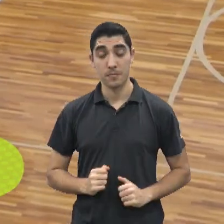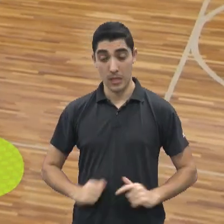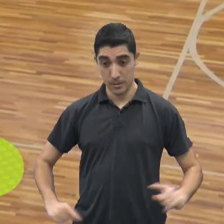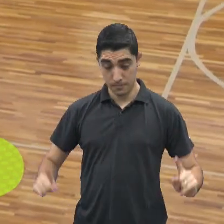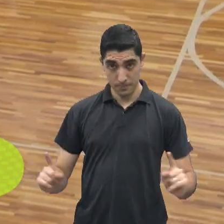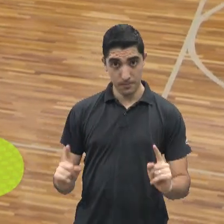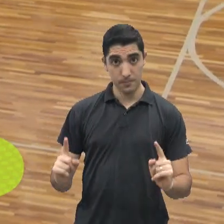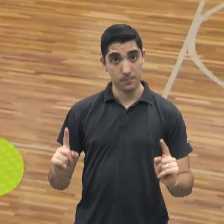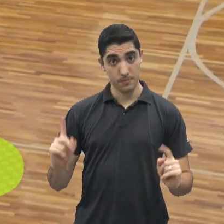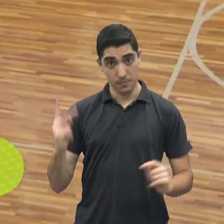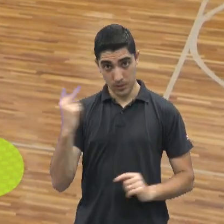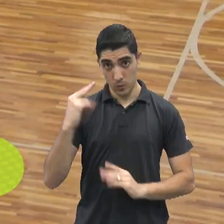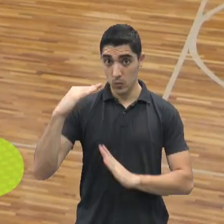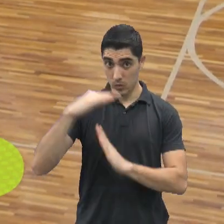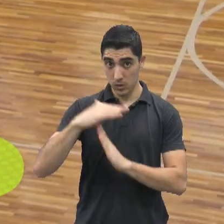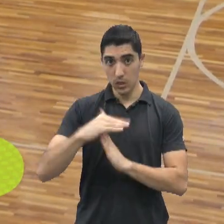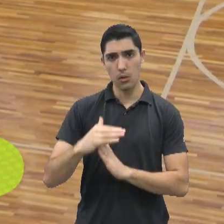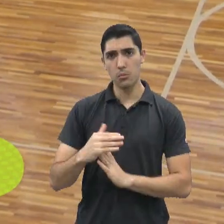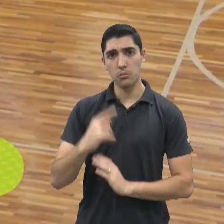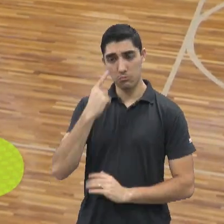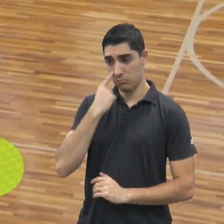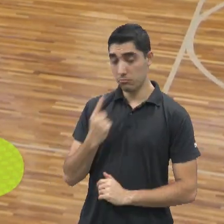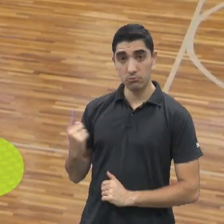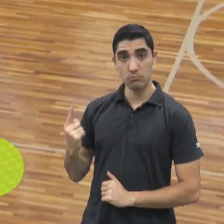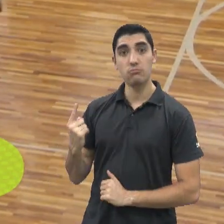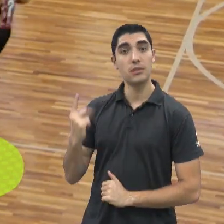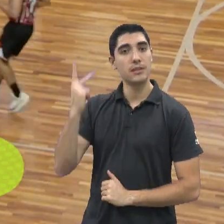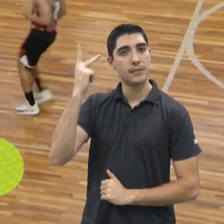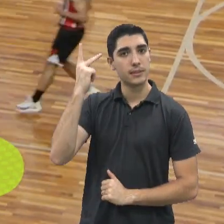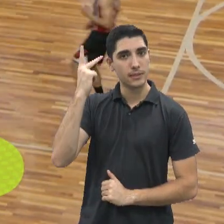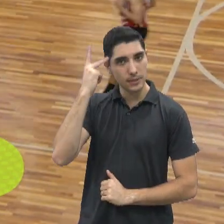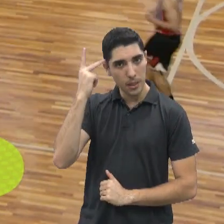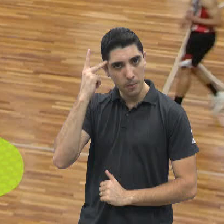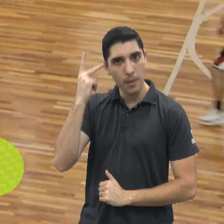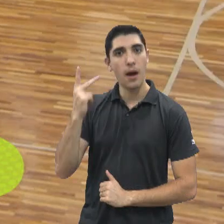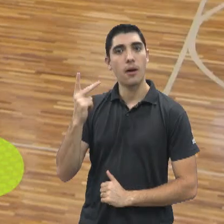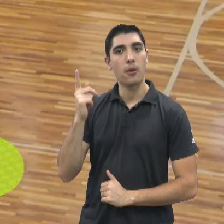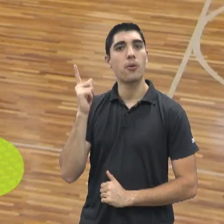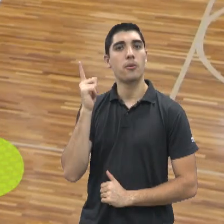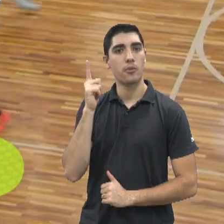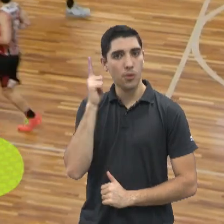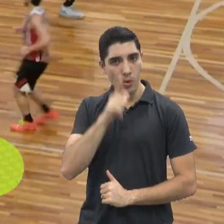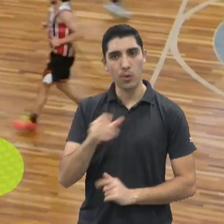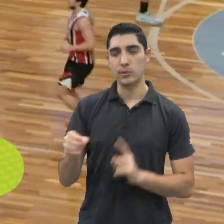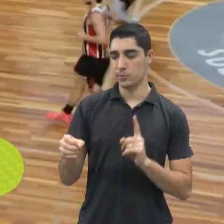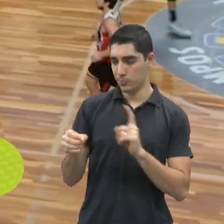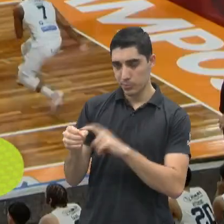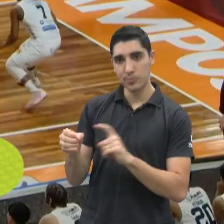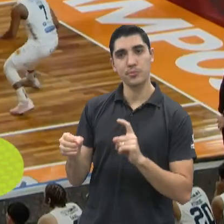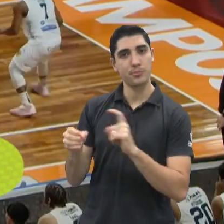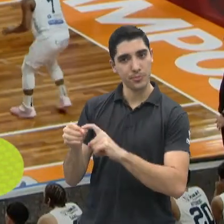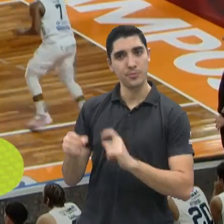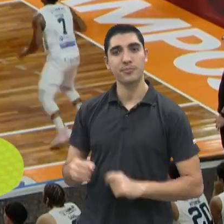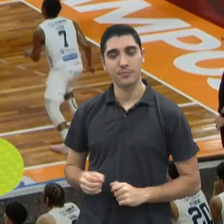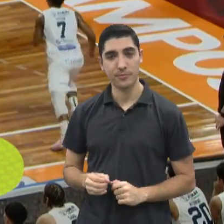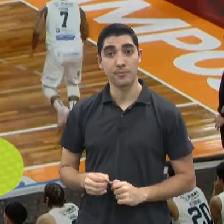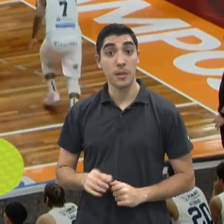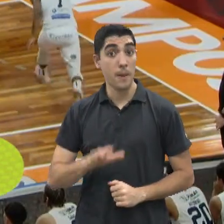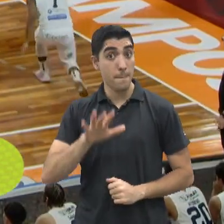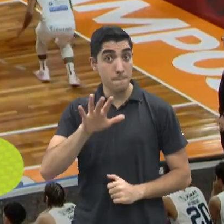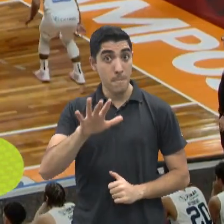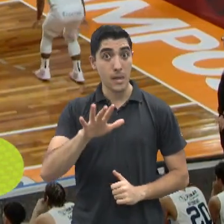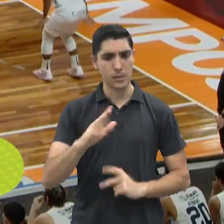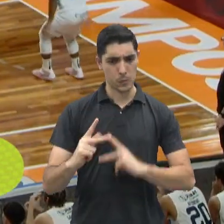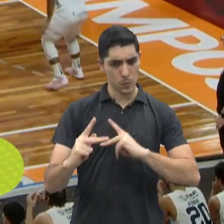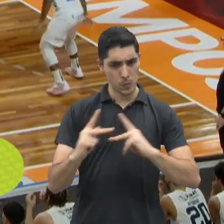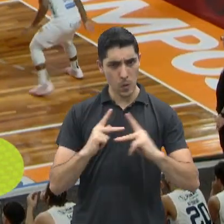O segundo quarto começou igual ao primeiro, com Faverani pontuando para os visitantes. Mas com a mão